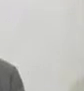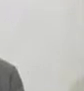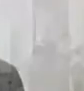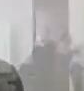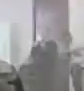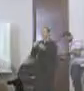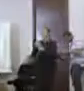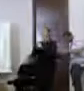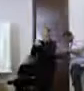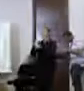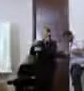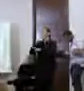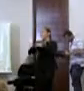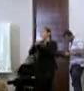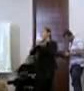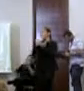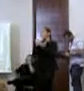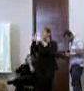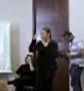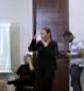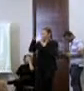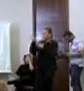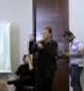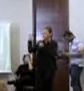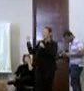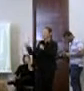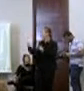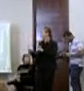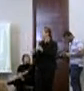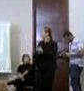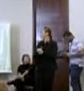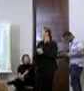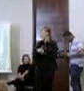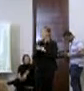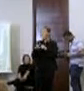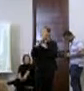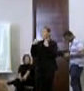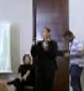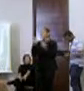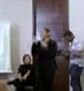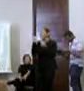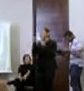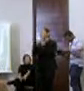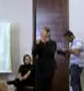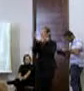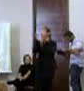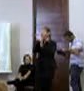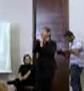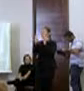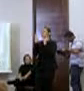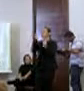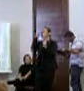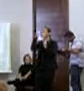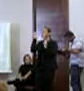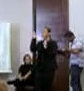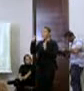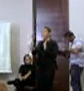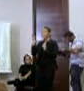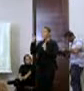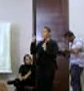Procuradoria Federal de Direitos Cidadãos que está aqui, né? Mas muito especialmente a uma pessoa que é a